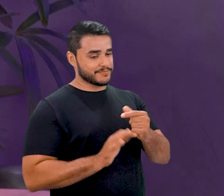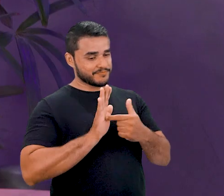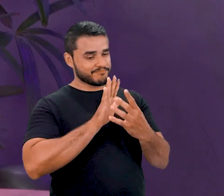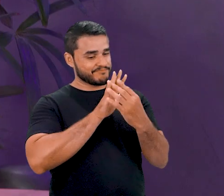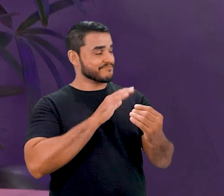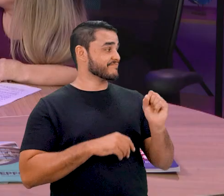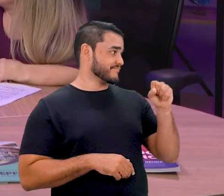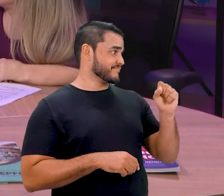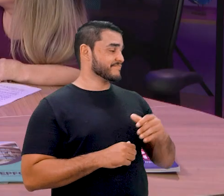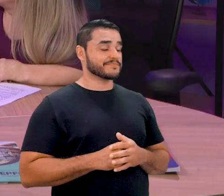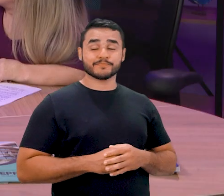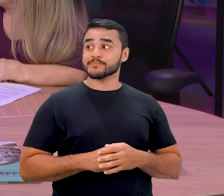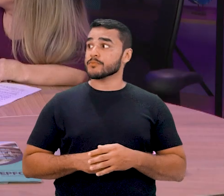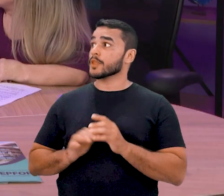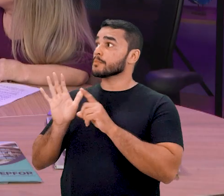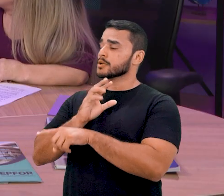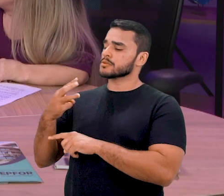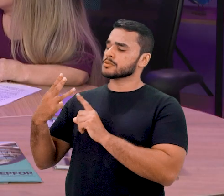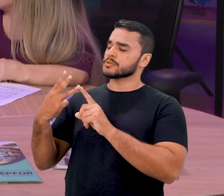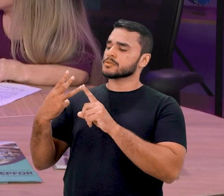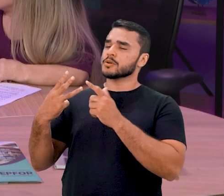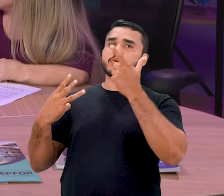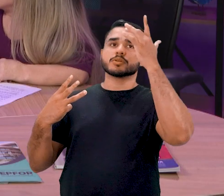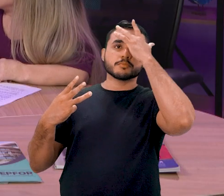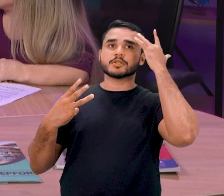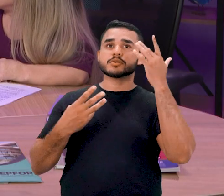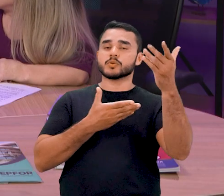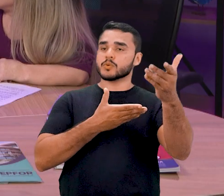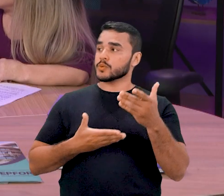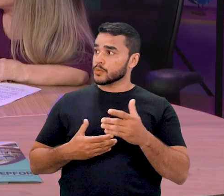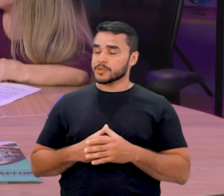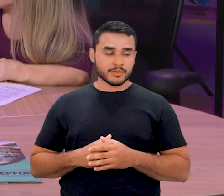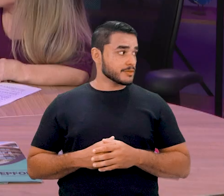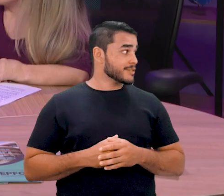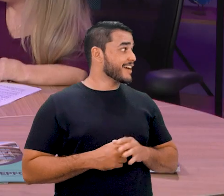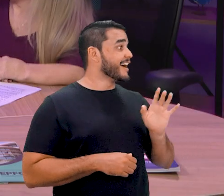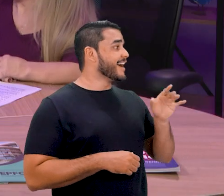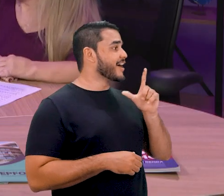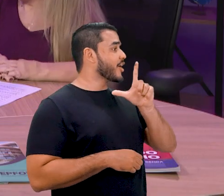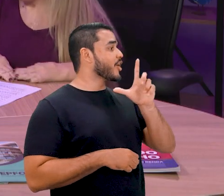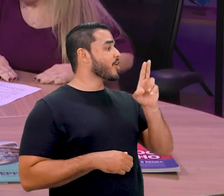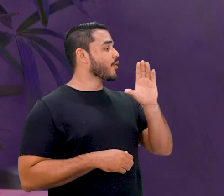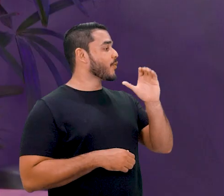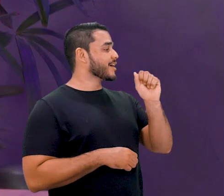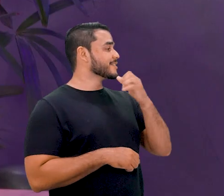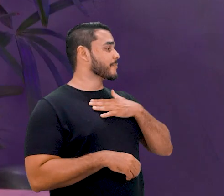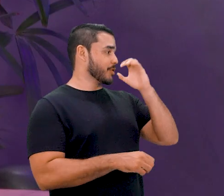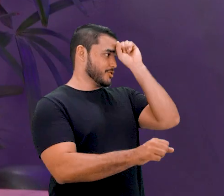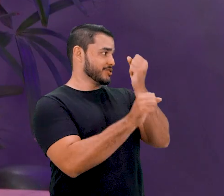queria que eu trouxesse aqui com história inspiradora também, igual a sua? O Lucas, meu chefe, disse que eu tinha que dizer que era ele.